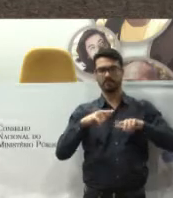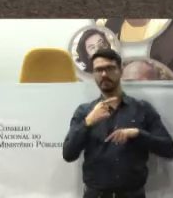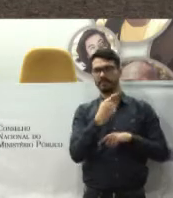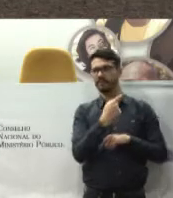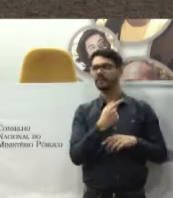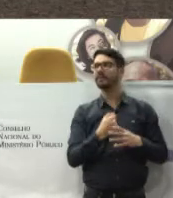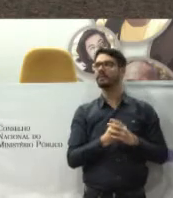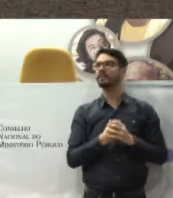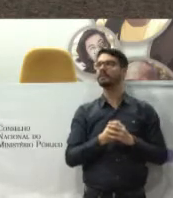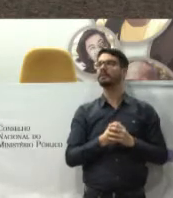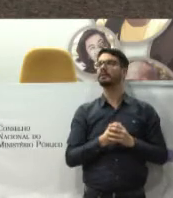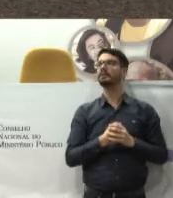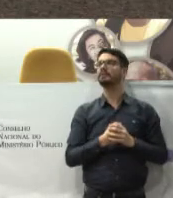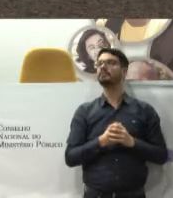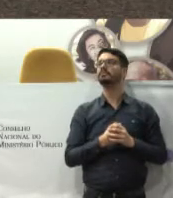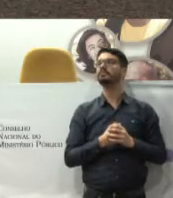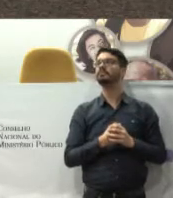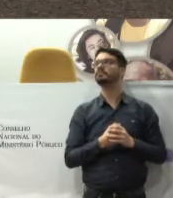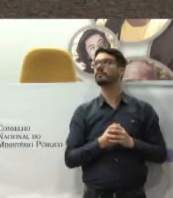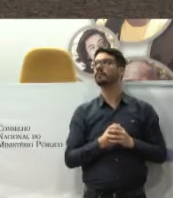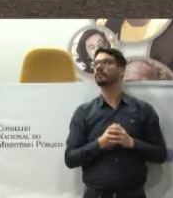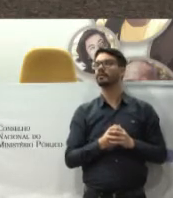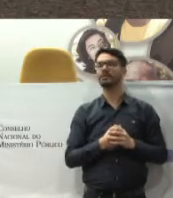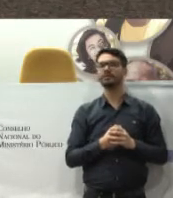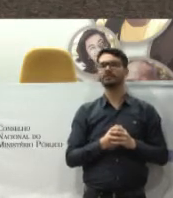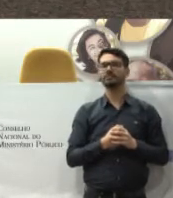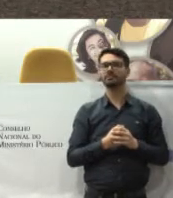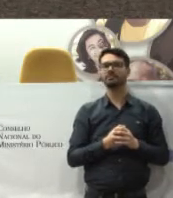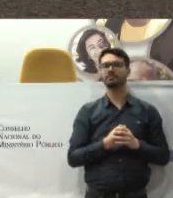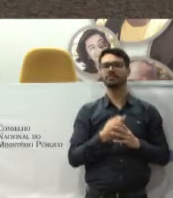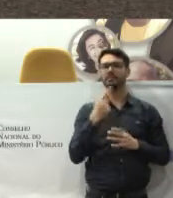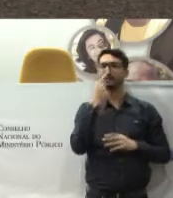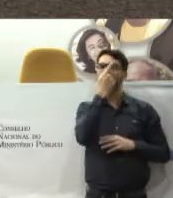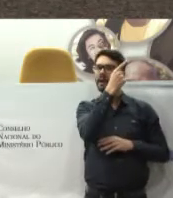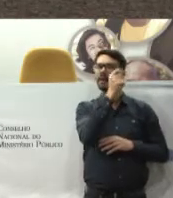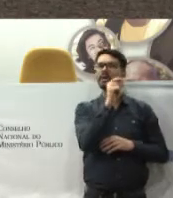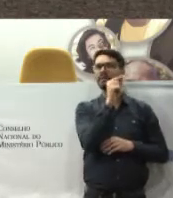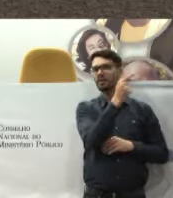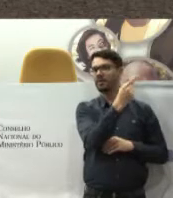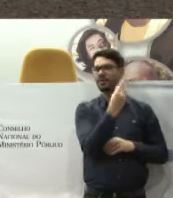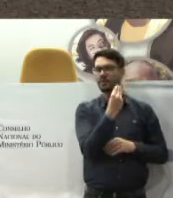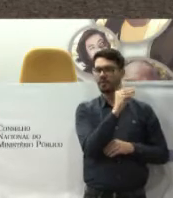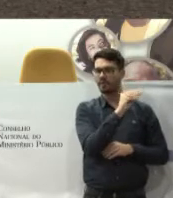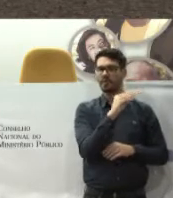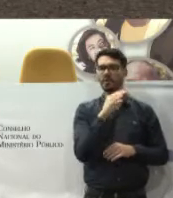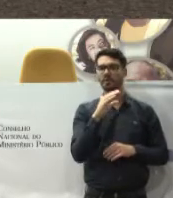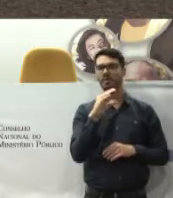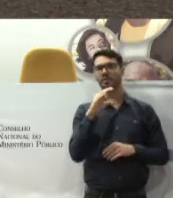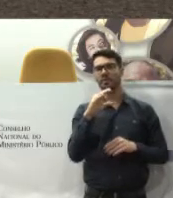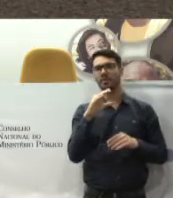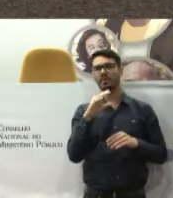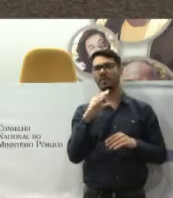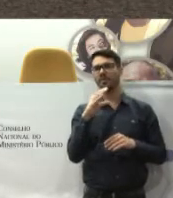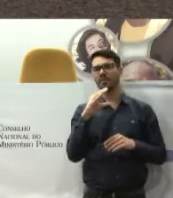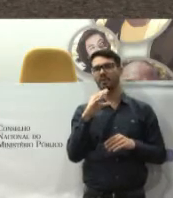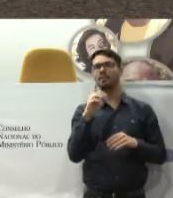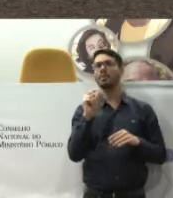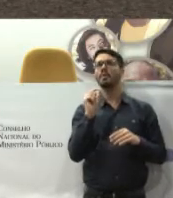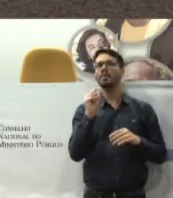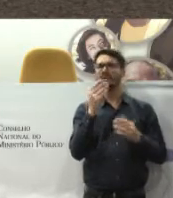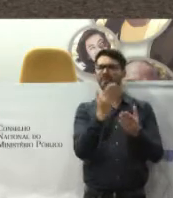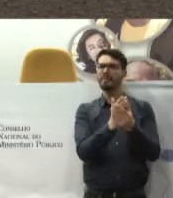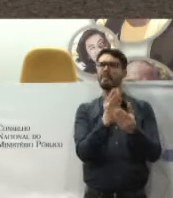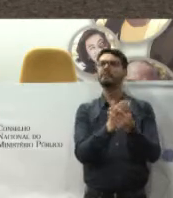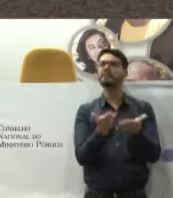Zanetti depois, é uma questão conceitual. O que são esses tais